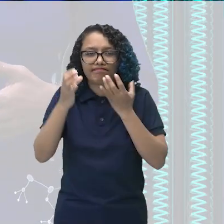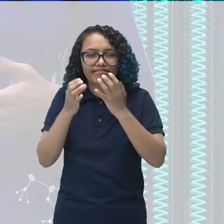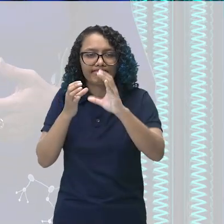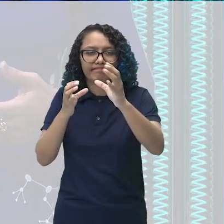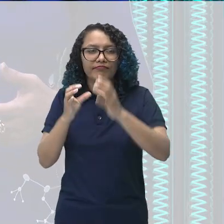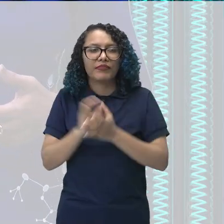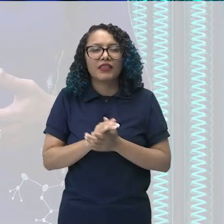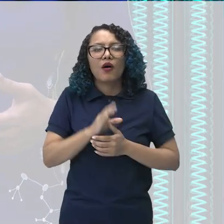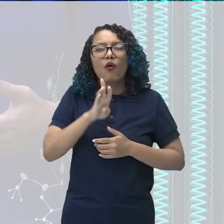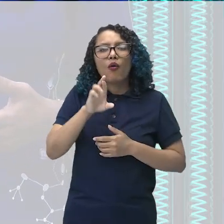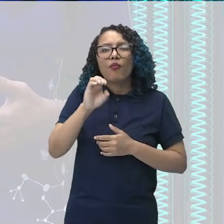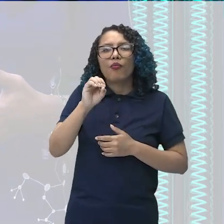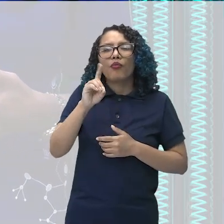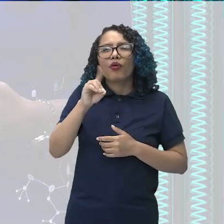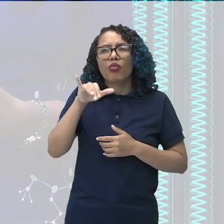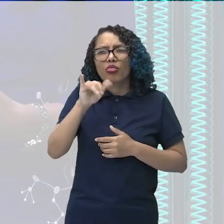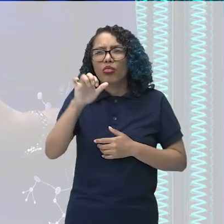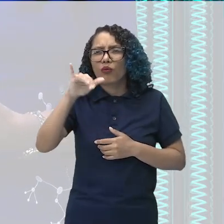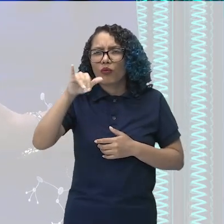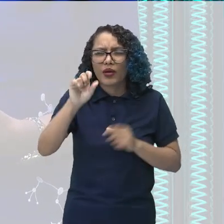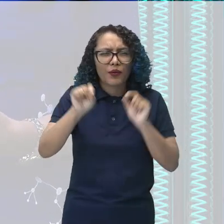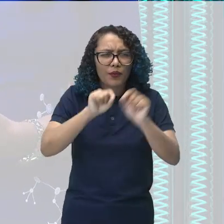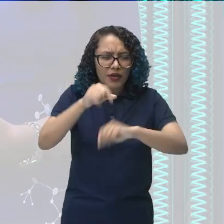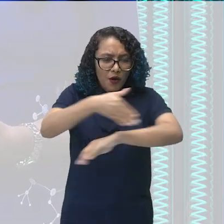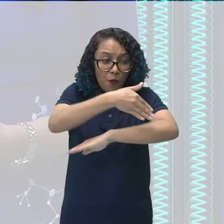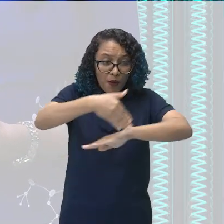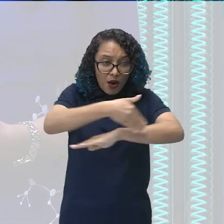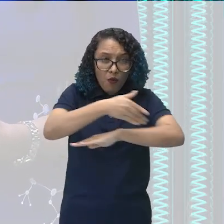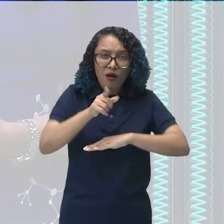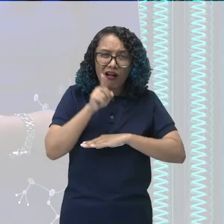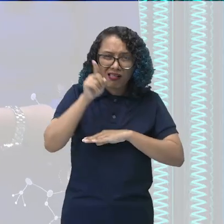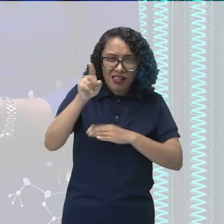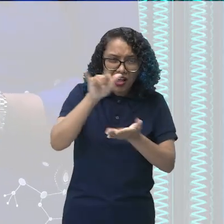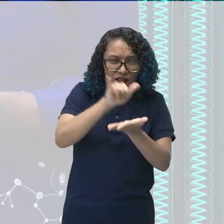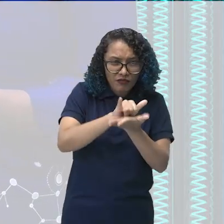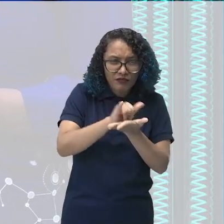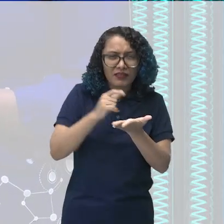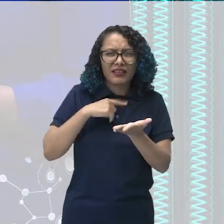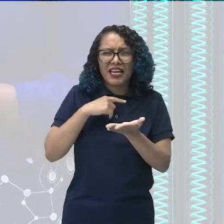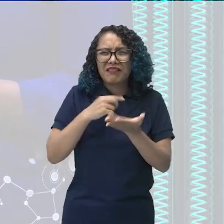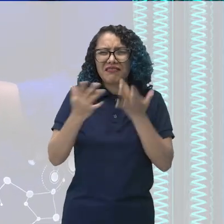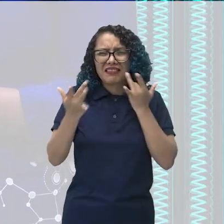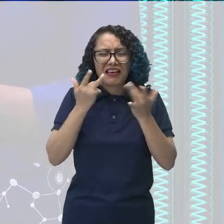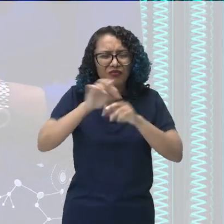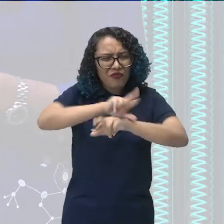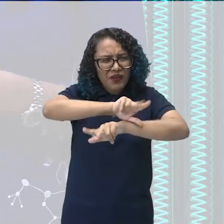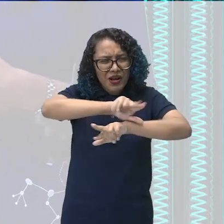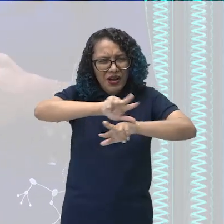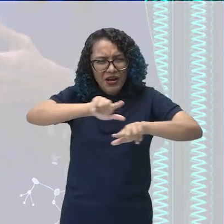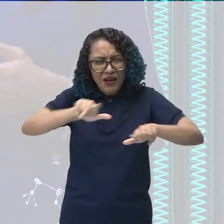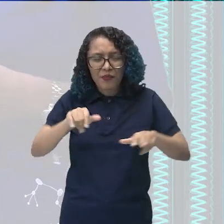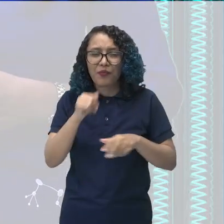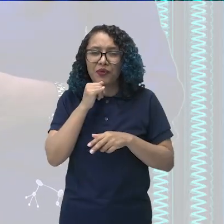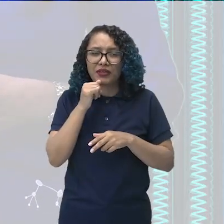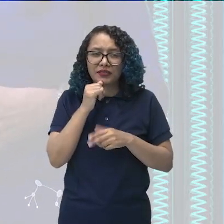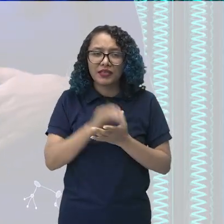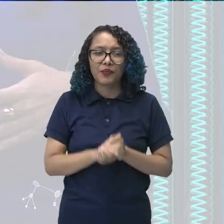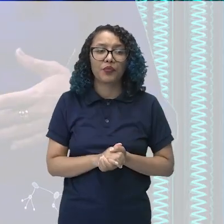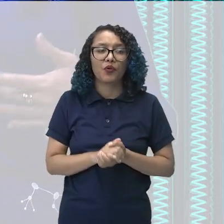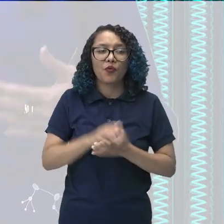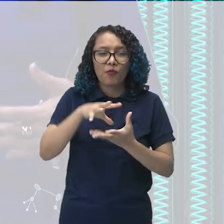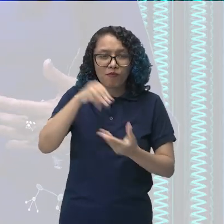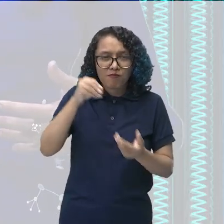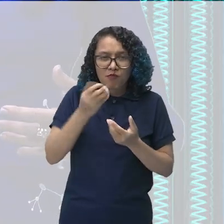na cidade de Nova York, onde existiam mais de 40 teatros. Por exemplo, O Fantasma da Ópera ele ficou em